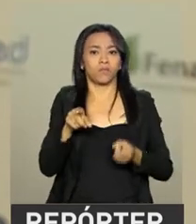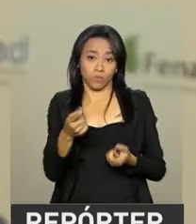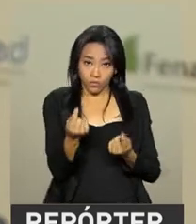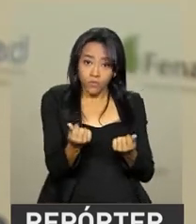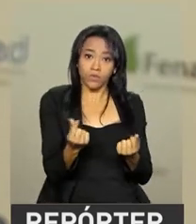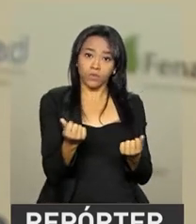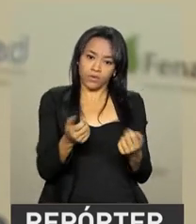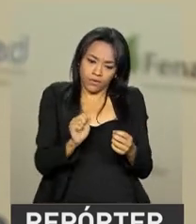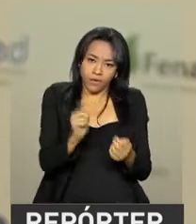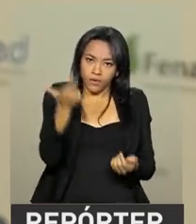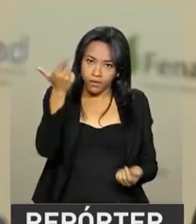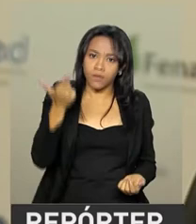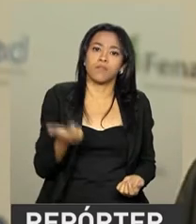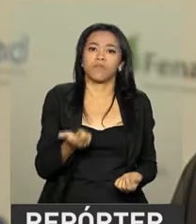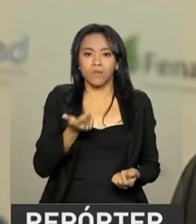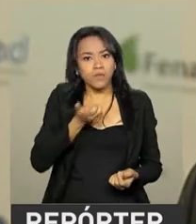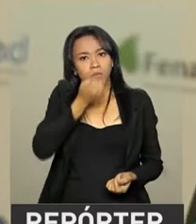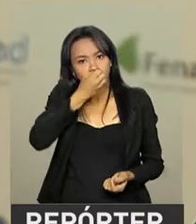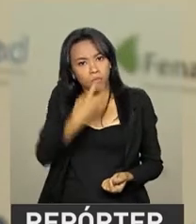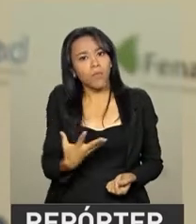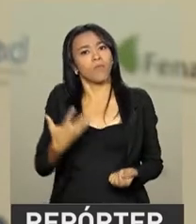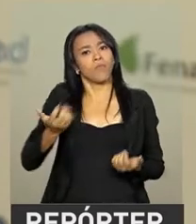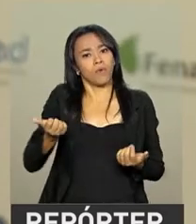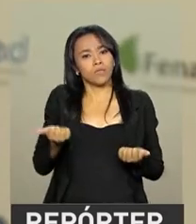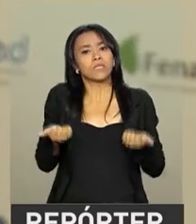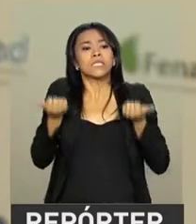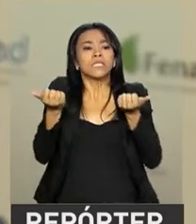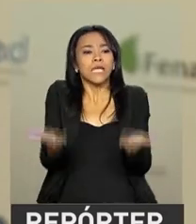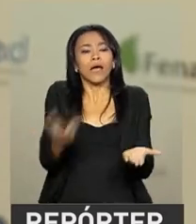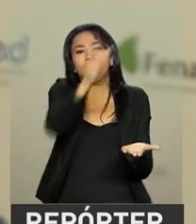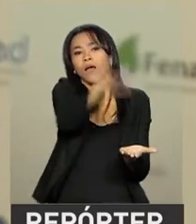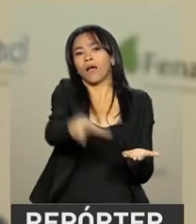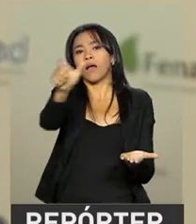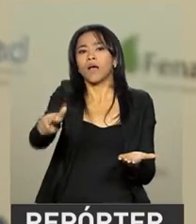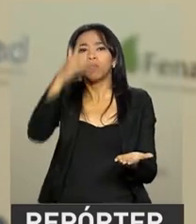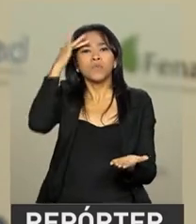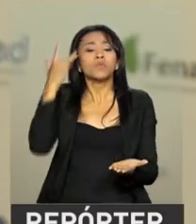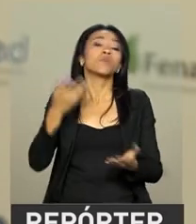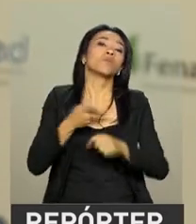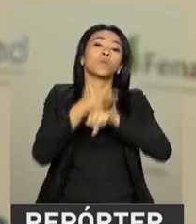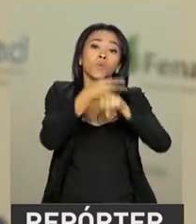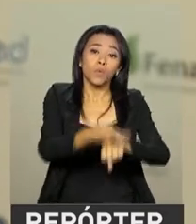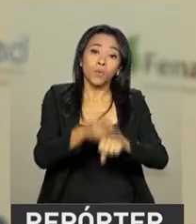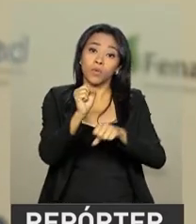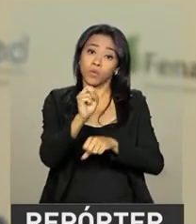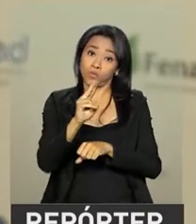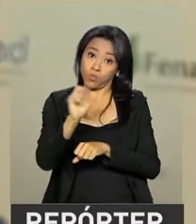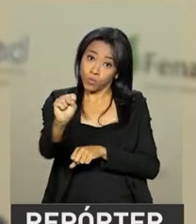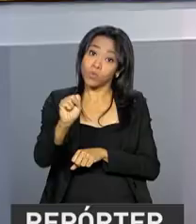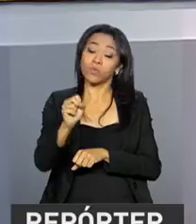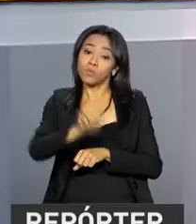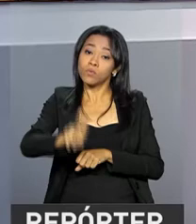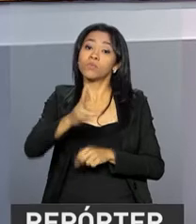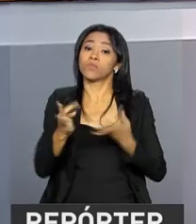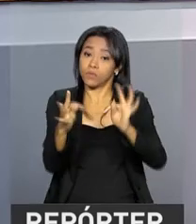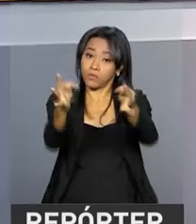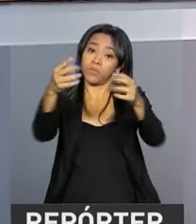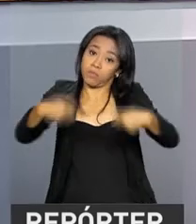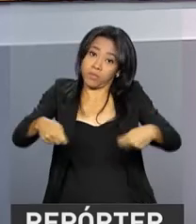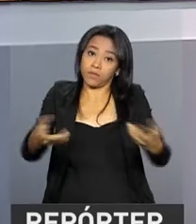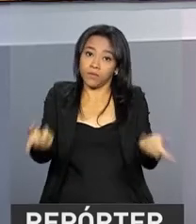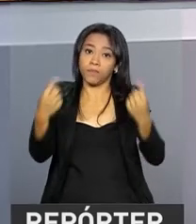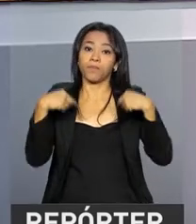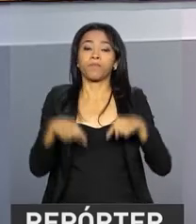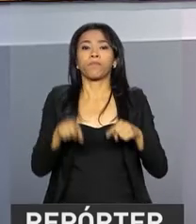você vai ter vai dar o paciente sus uma condição uma medicina de alta tecnologia que é o que preciso o